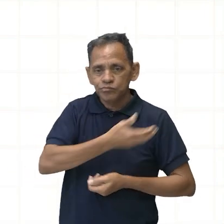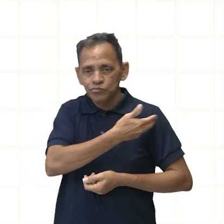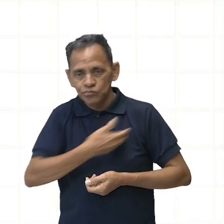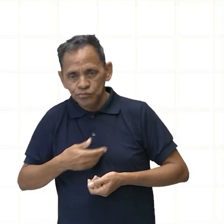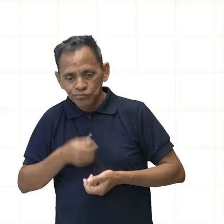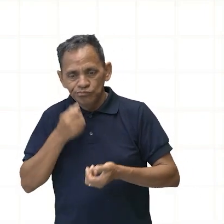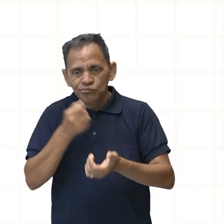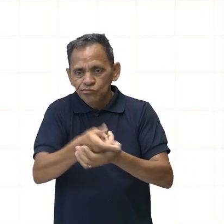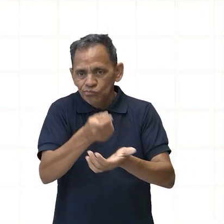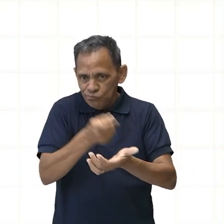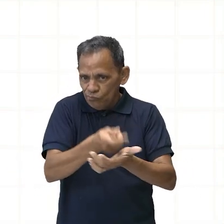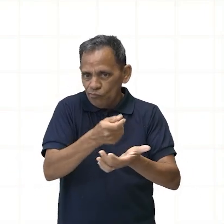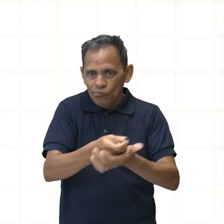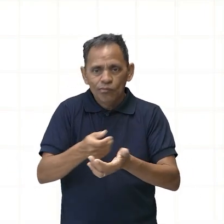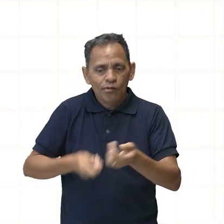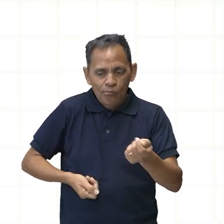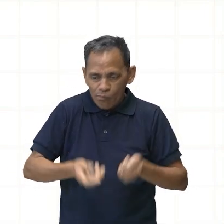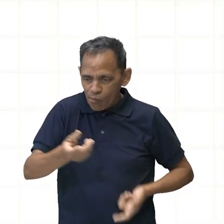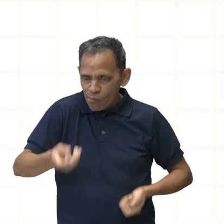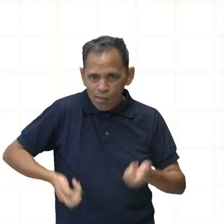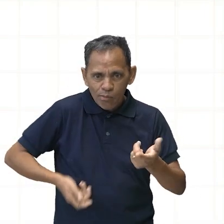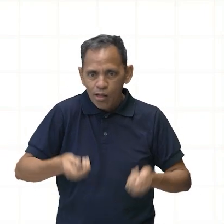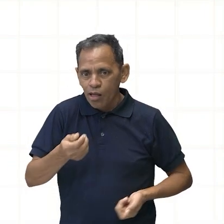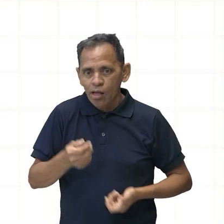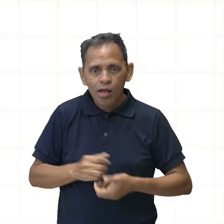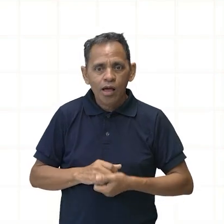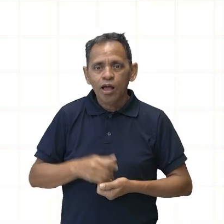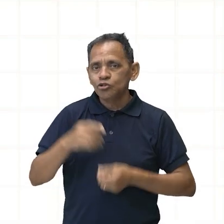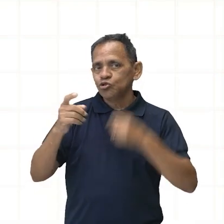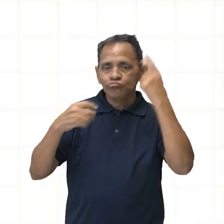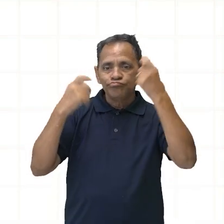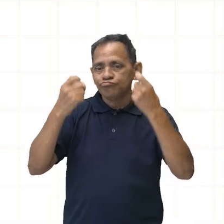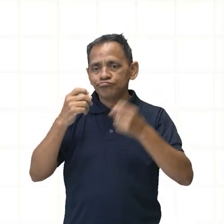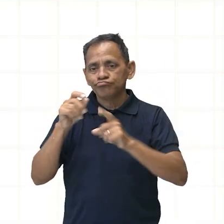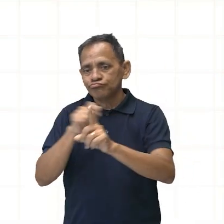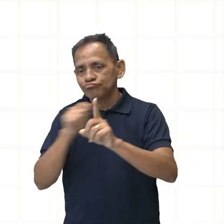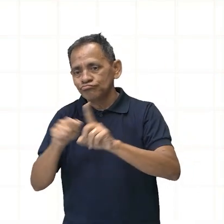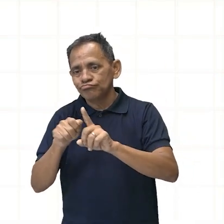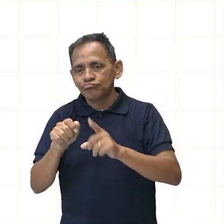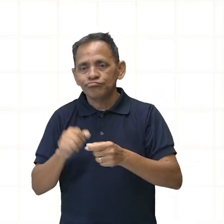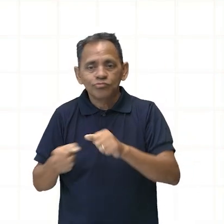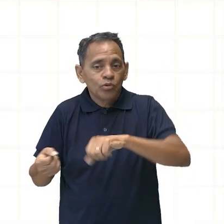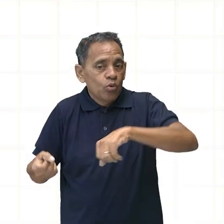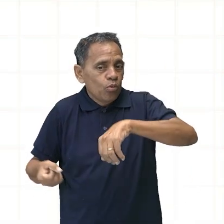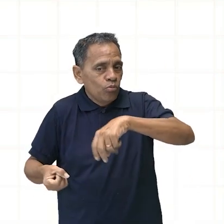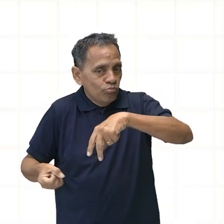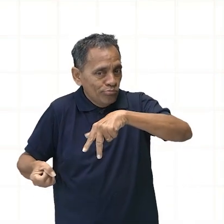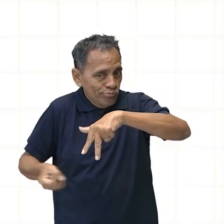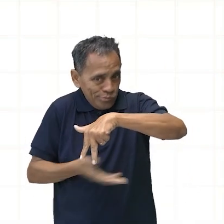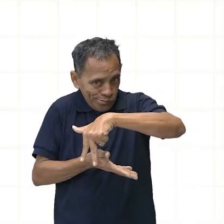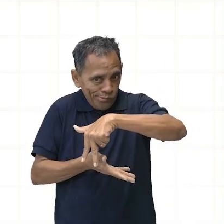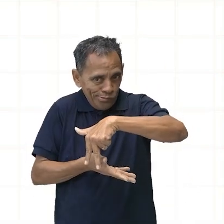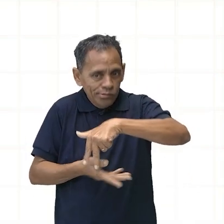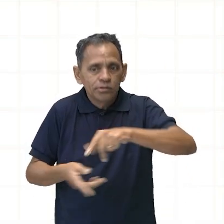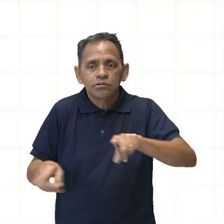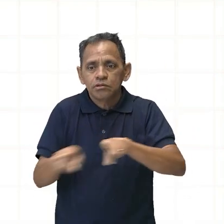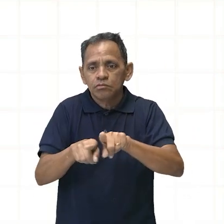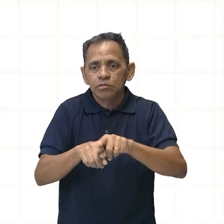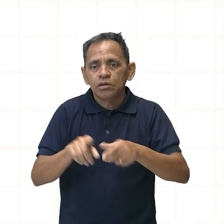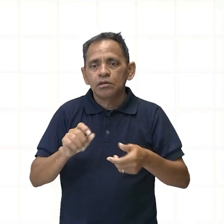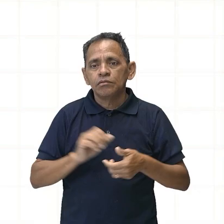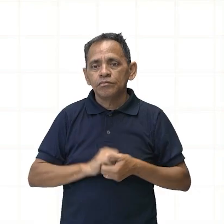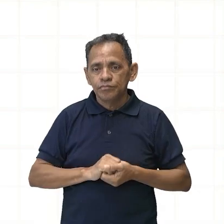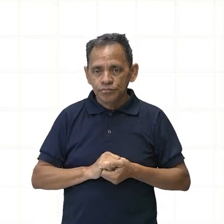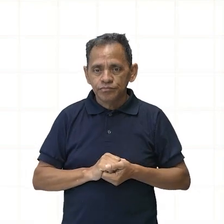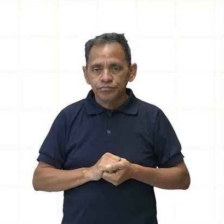que não se transforma em benefício para a sociedade. E a corrupção, que é quando os governantes eles